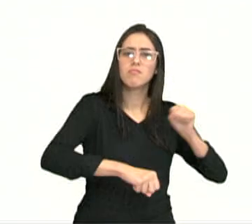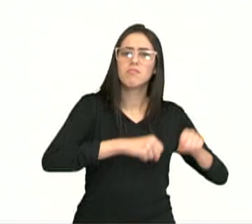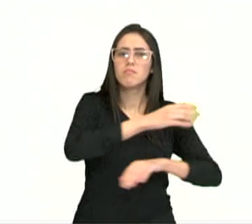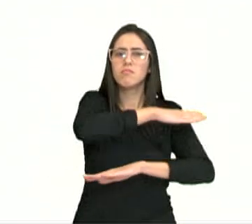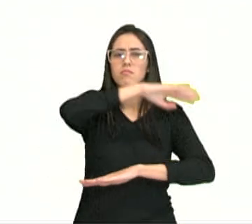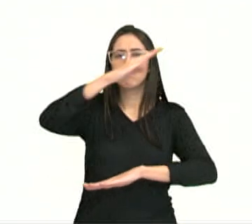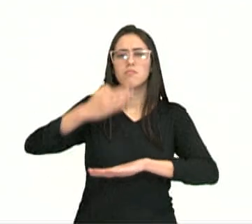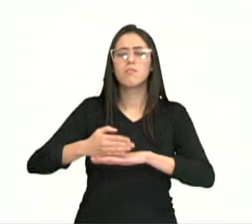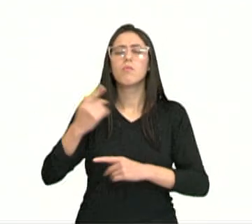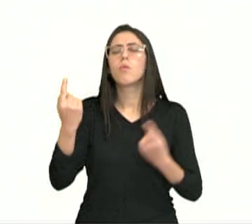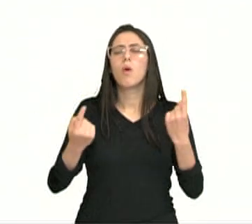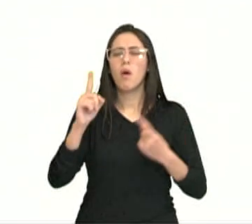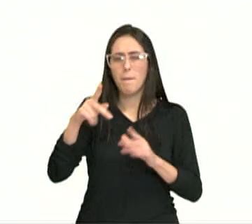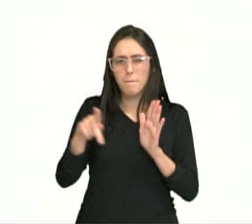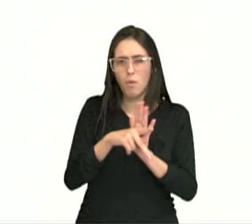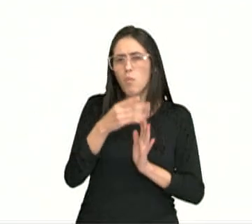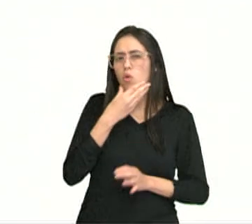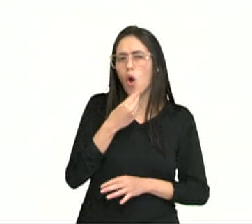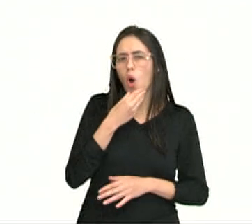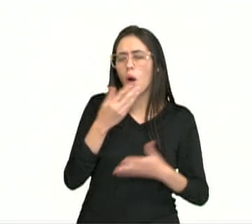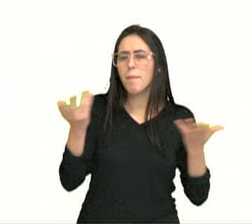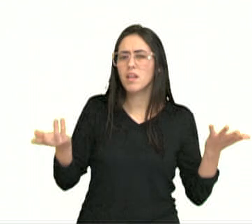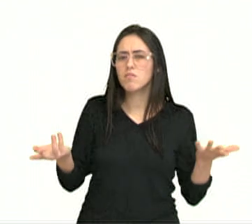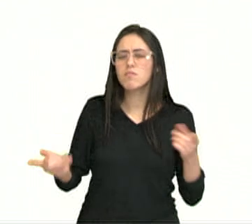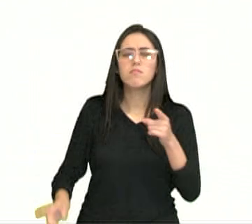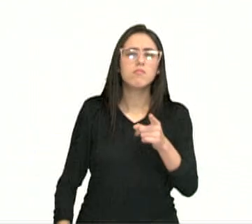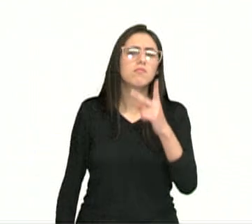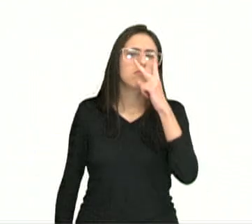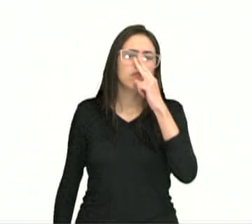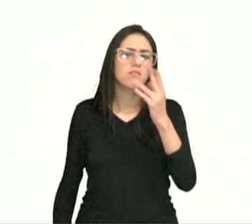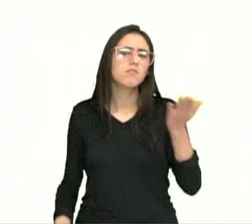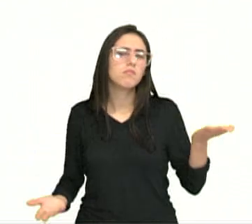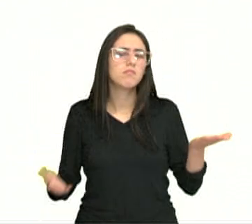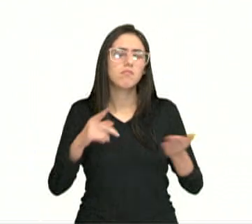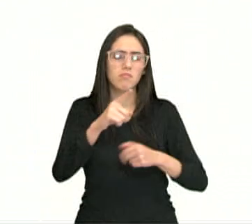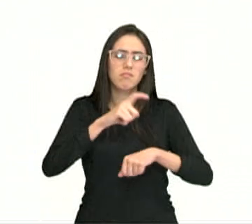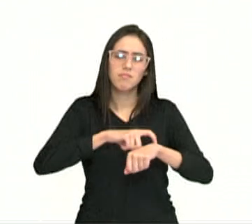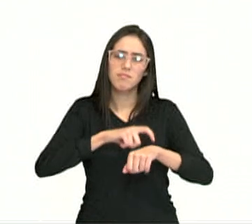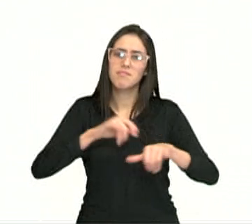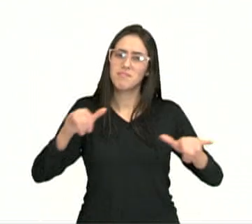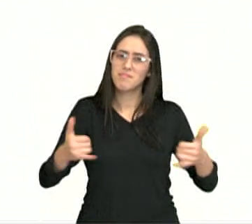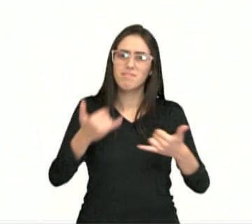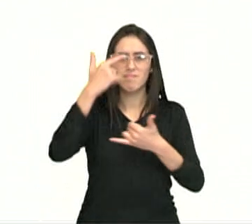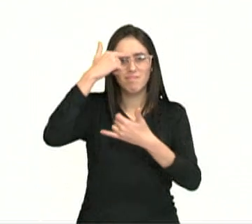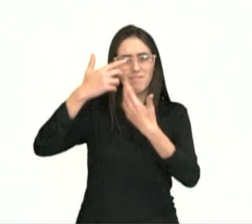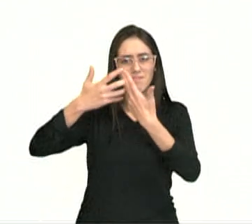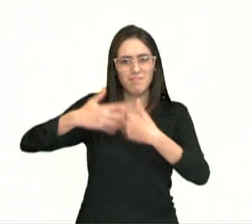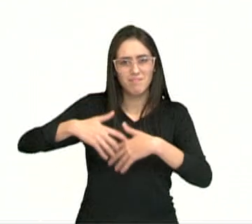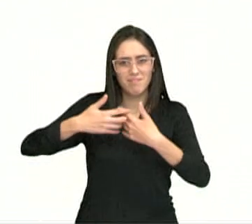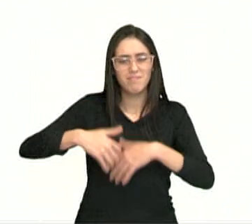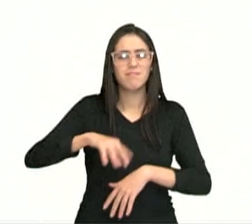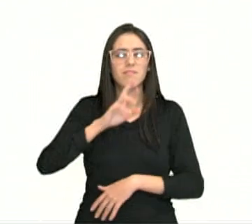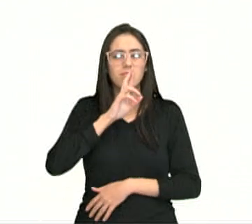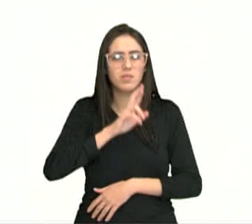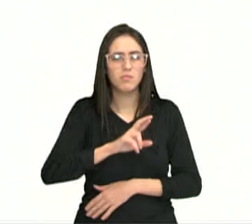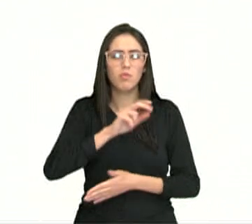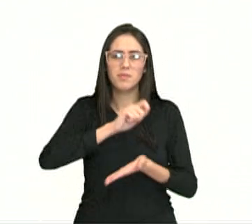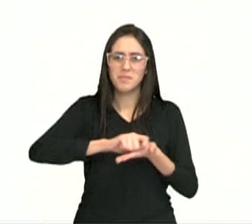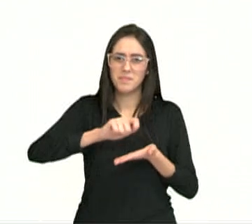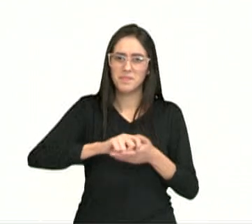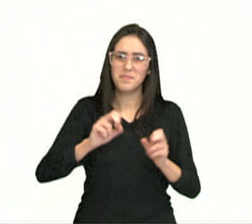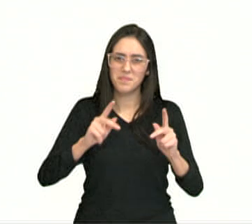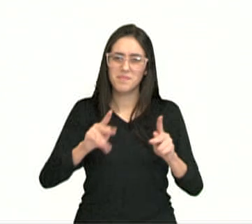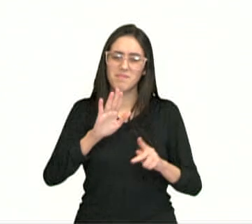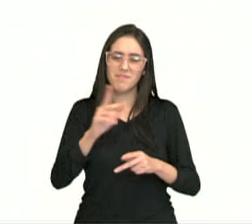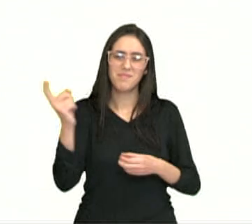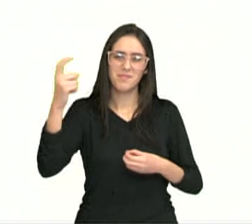é um esporte masculino? O que vocês acham, gente? Eu vou dar um tempinho para vocês para vocês pensarem, anotarem,